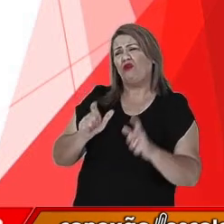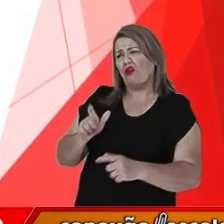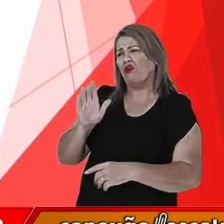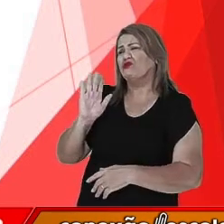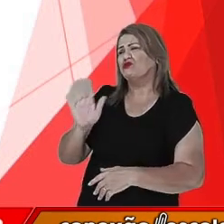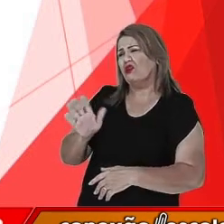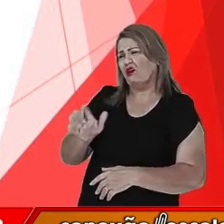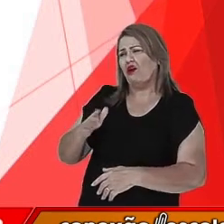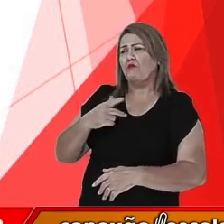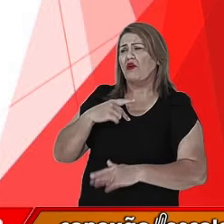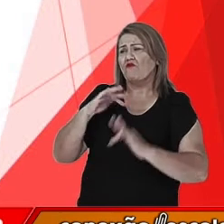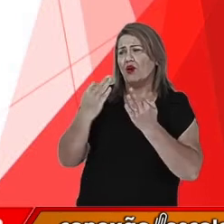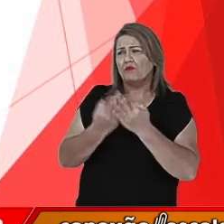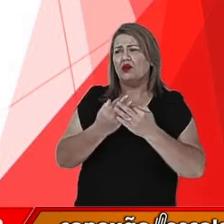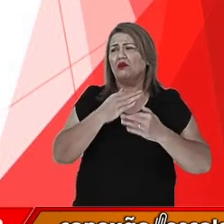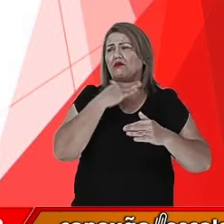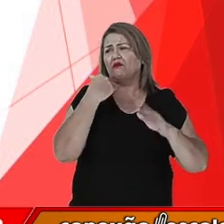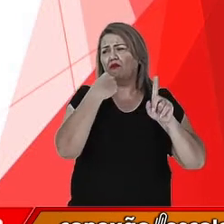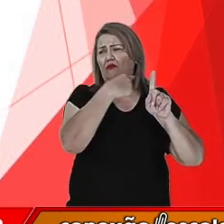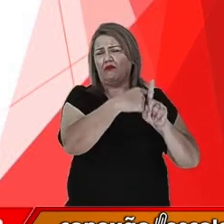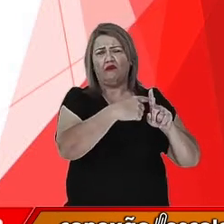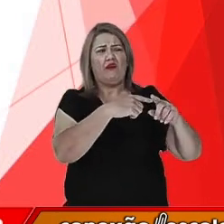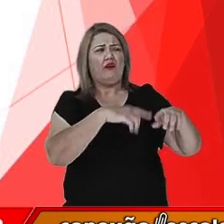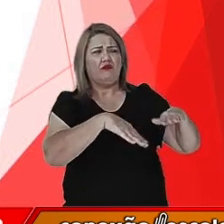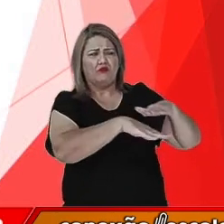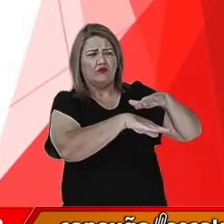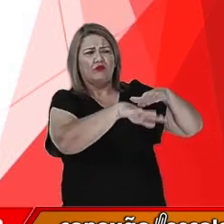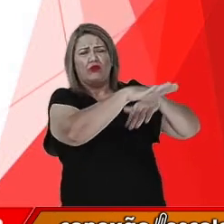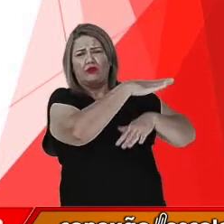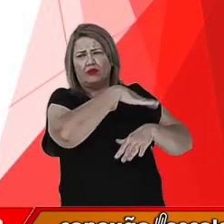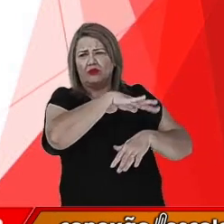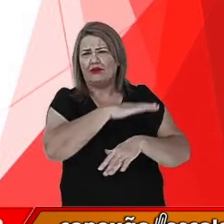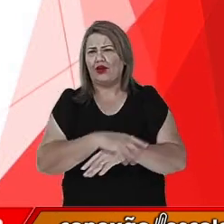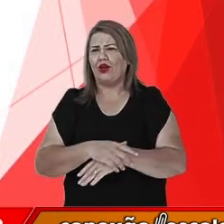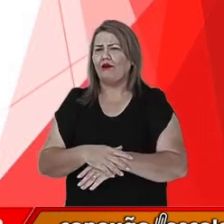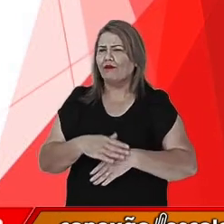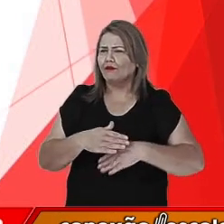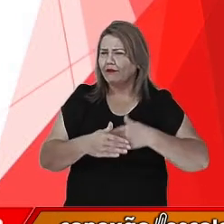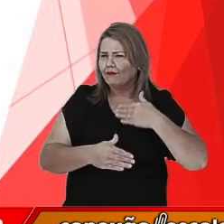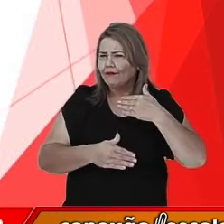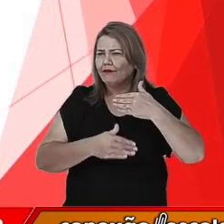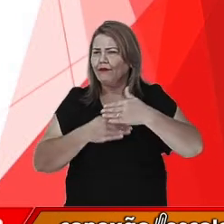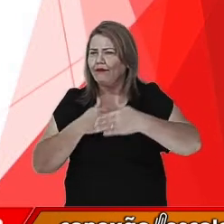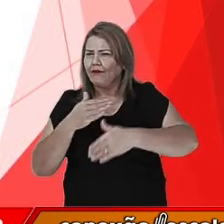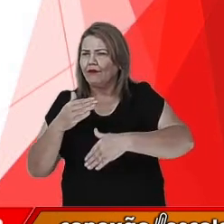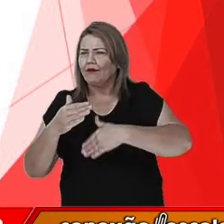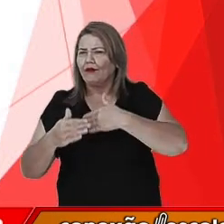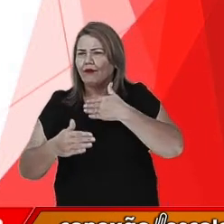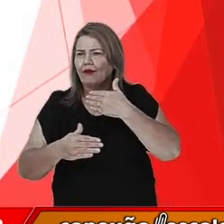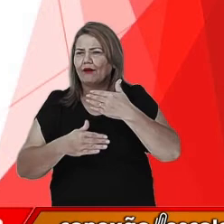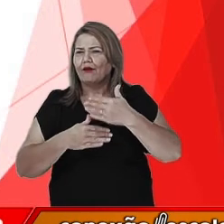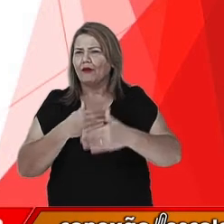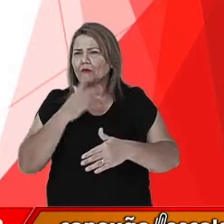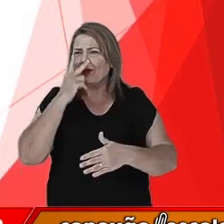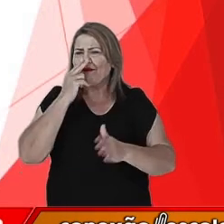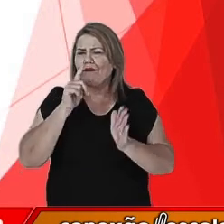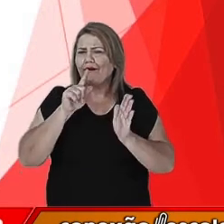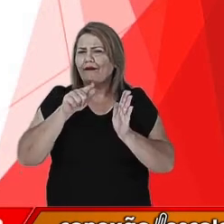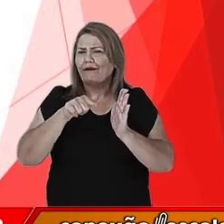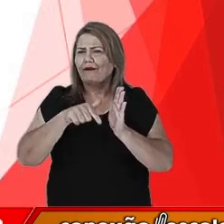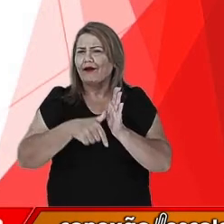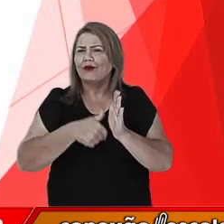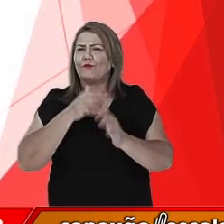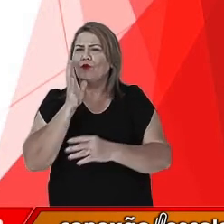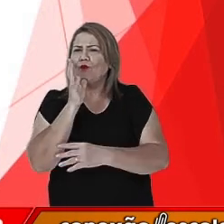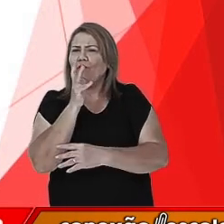que a família está enterrada ali. Então isso vai fazendo com que as ações demorem mais a acontecer,